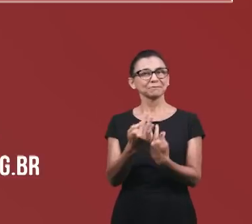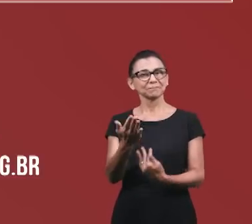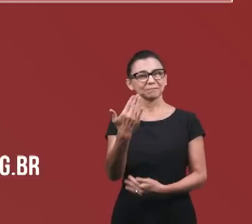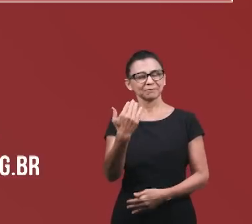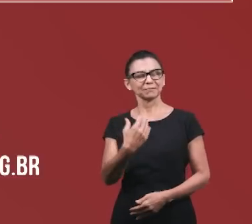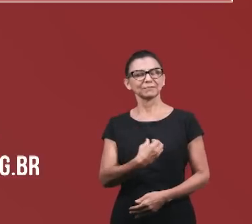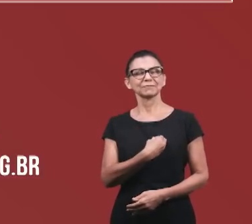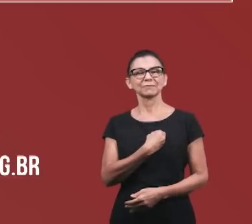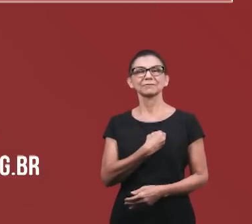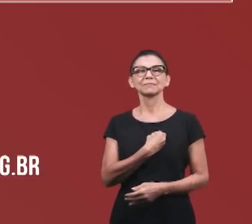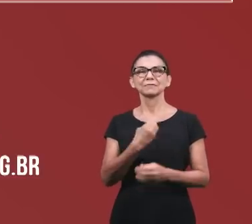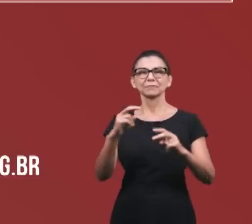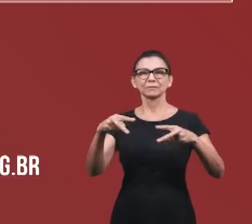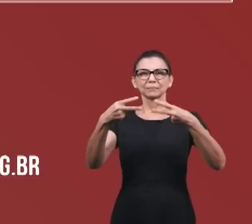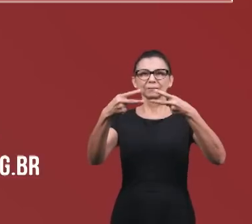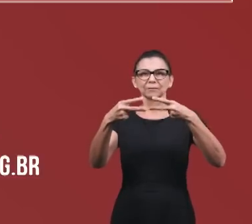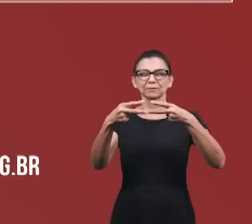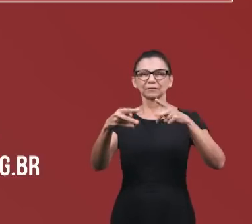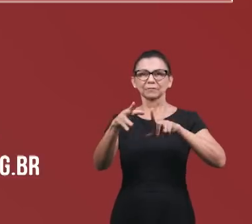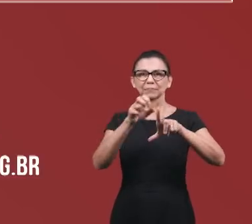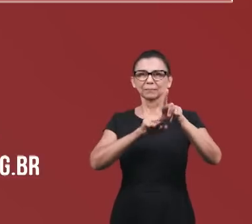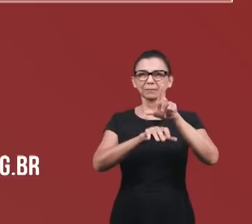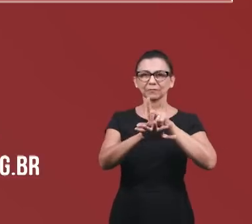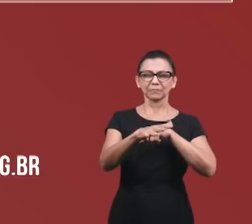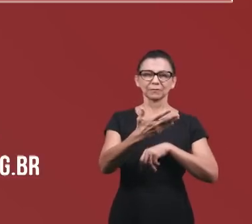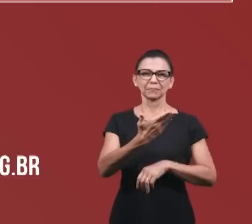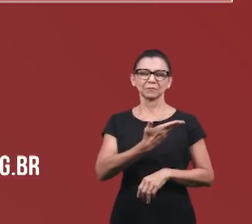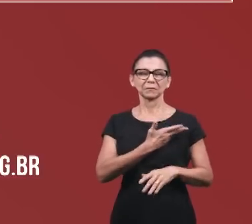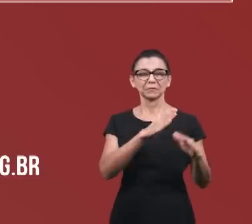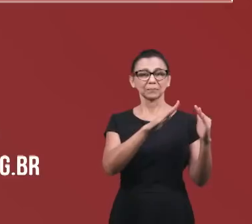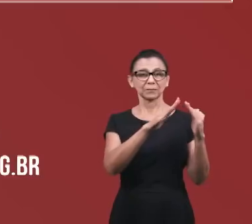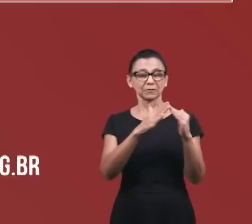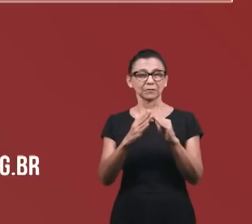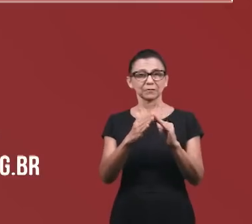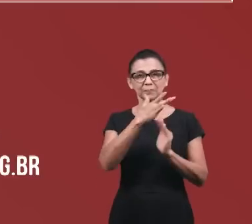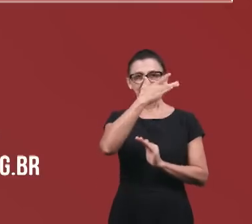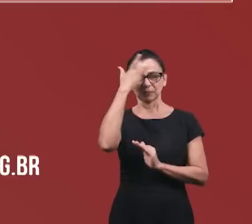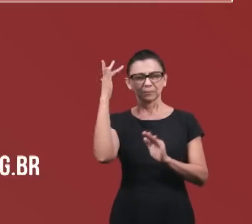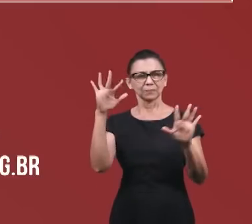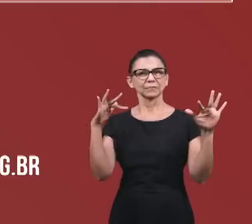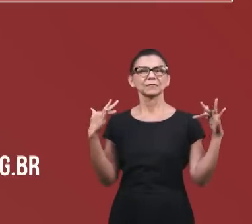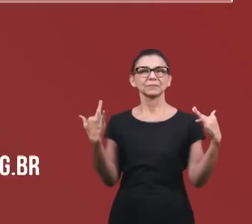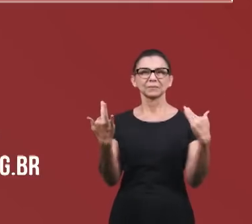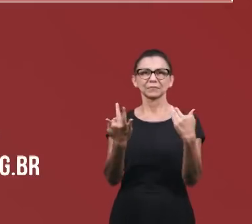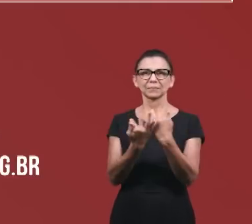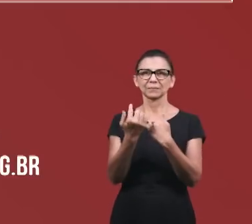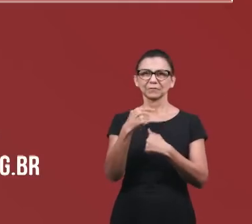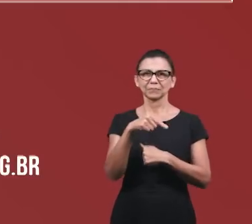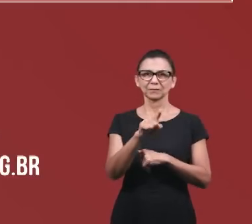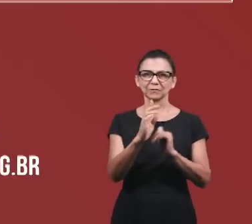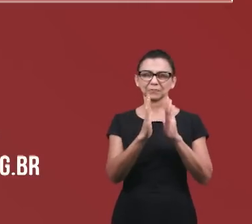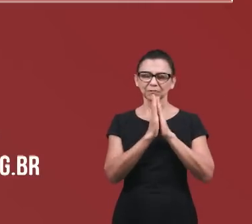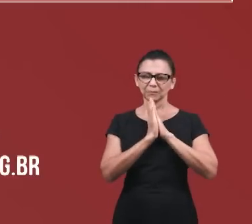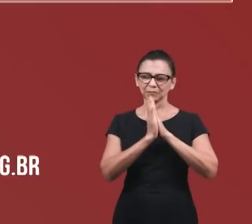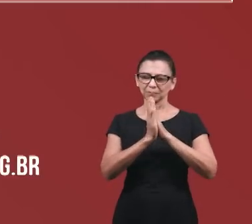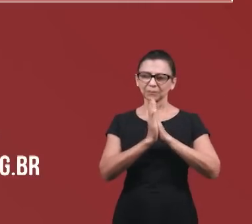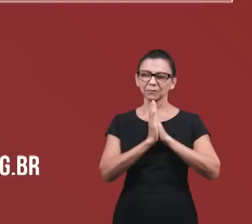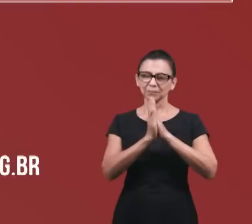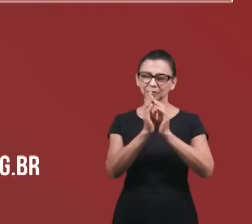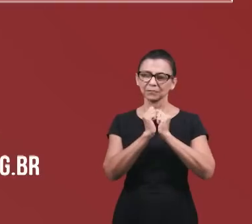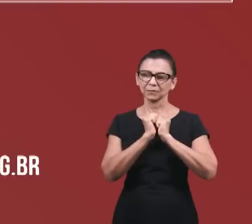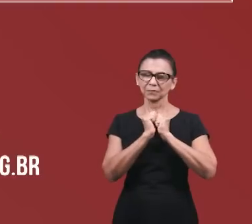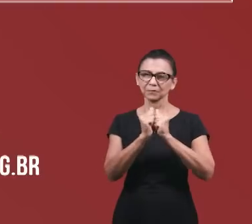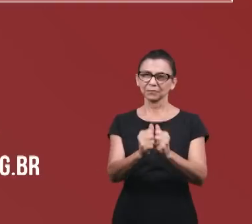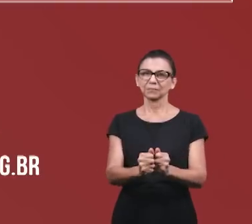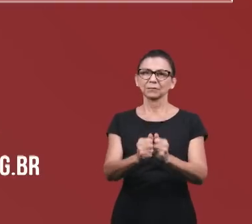sua família para participarem. Compartilhe esse link, passe para amigos, vizinhos, parentes, pessoas por quem você